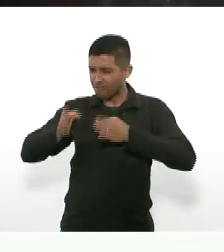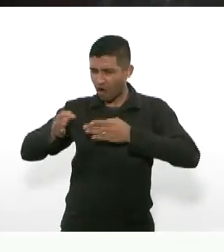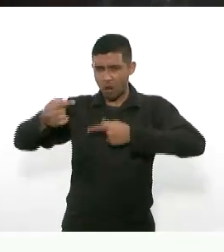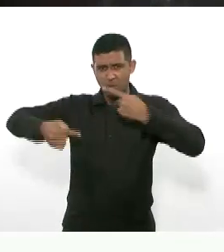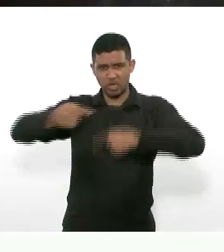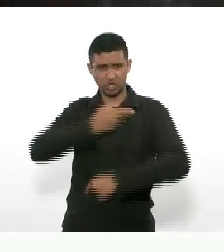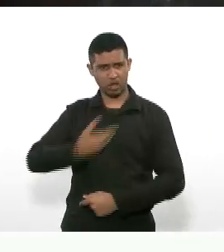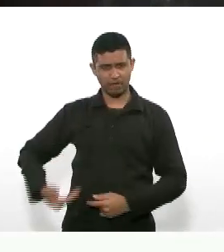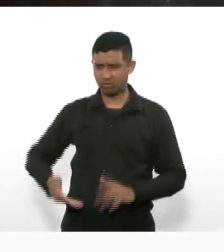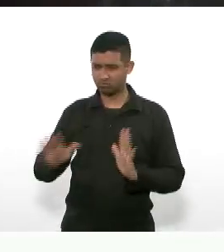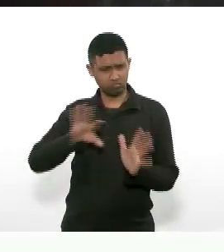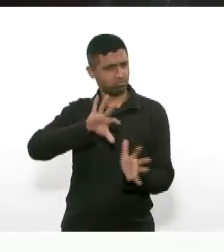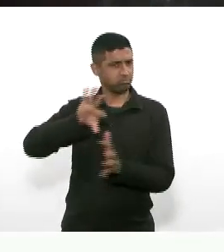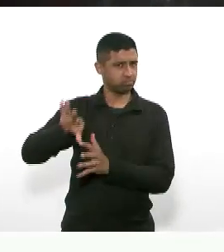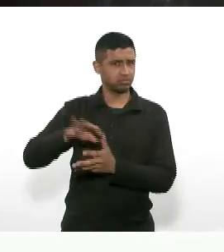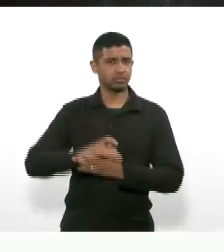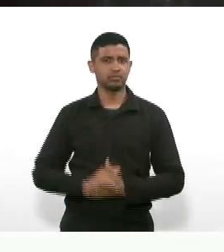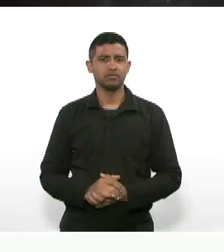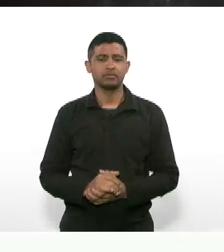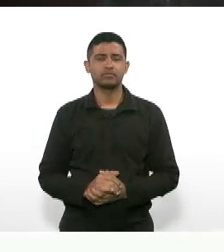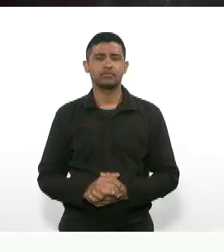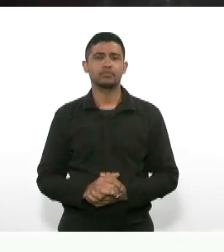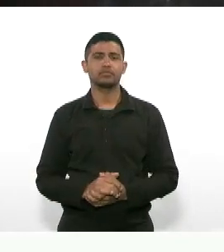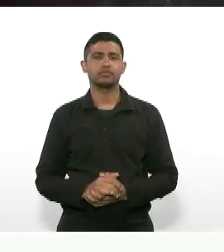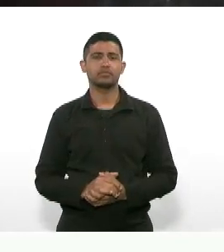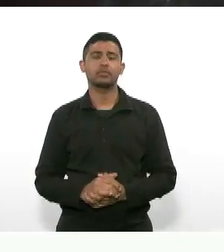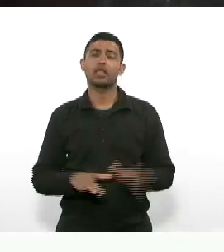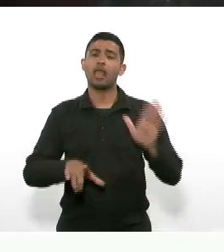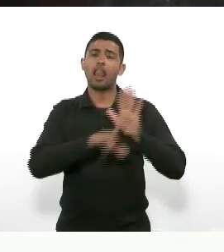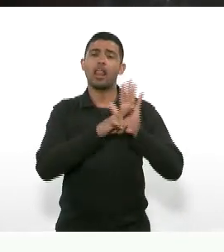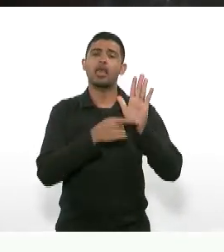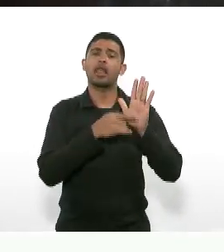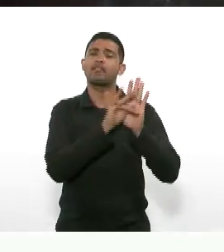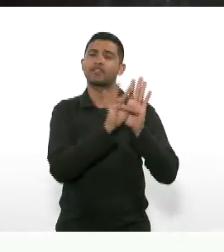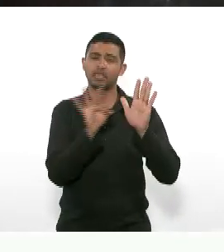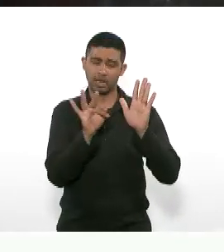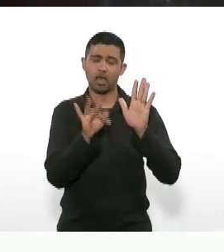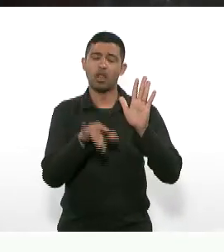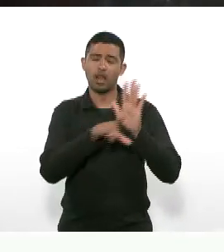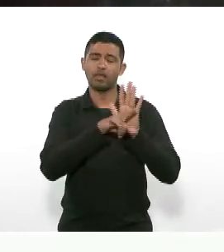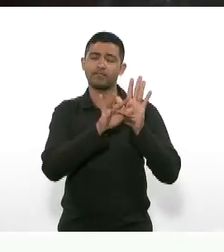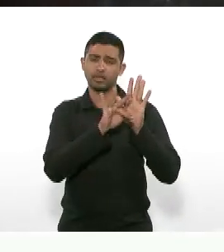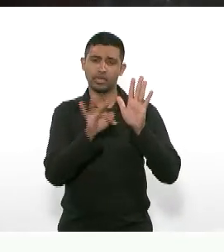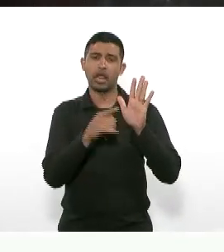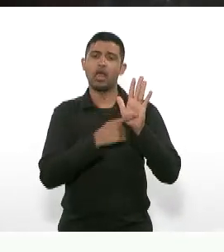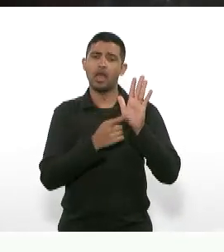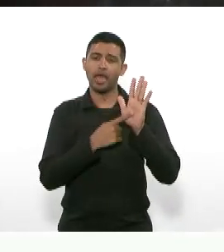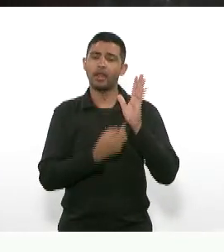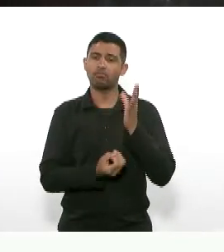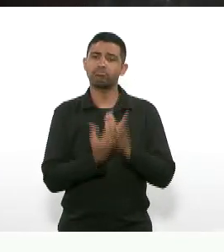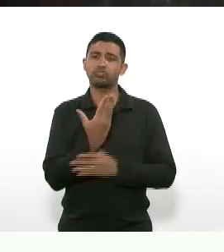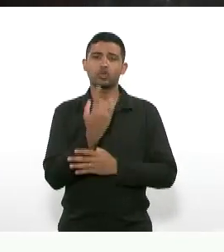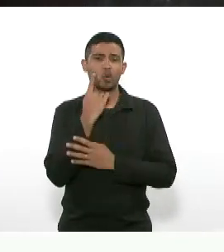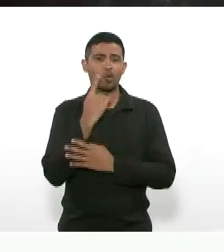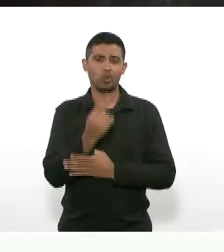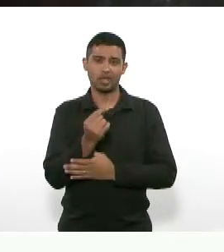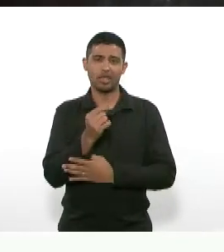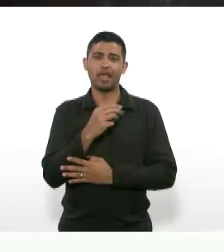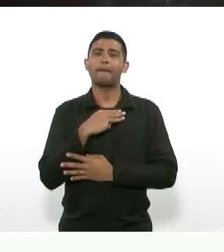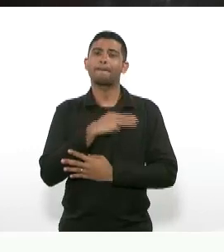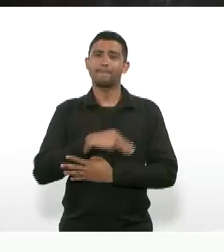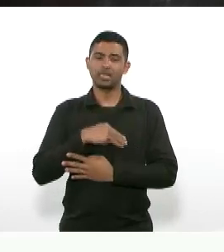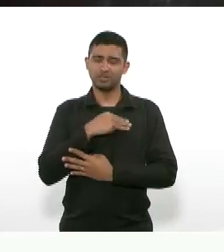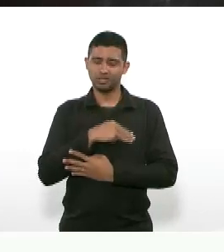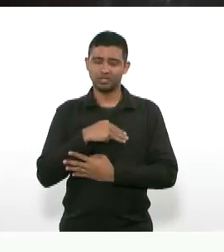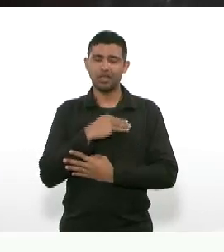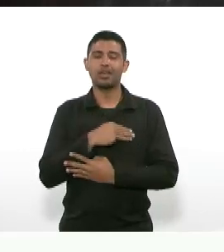né? E nessa lei federal, essa lei federal criou exatamente o Ministério, no contexto